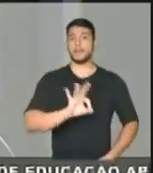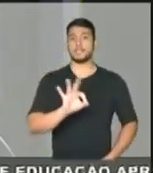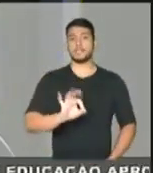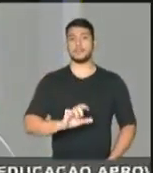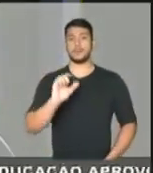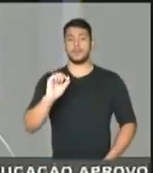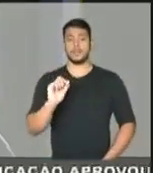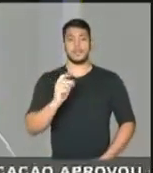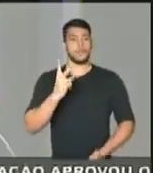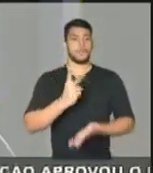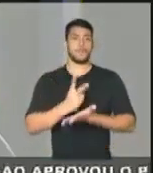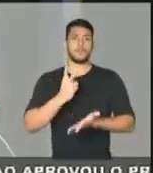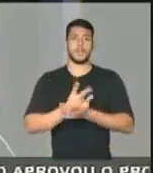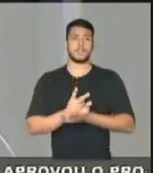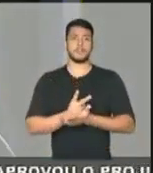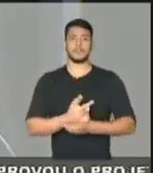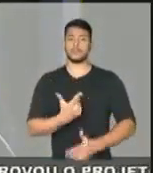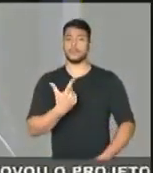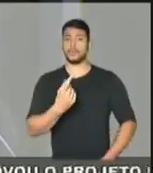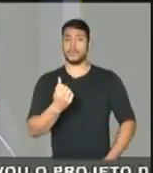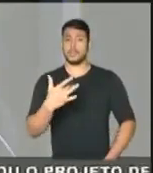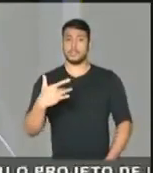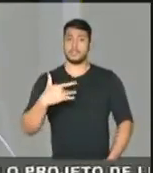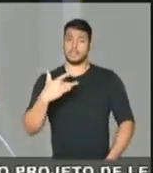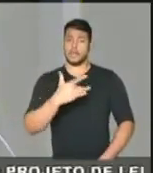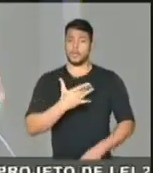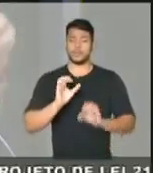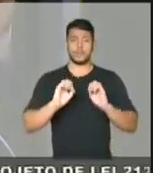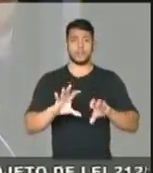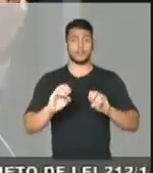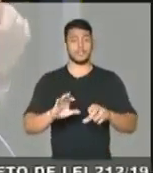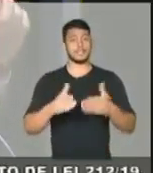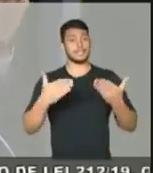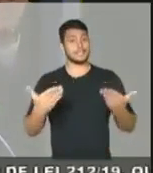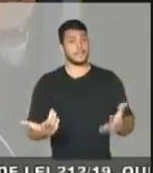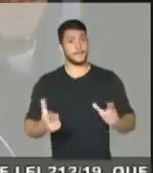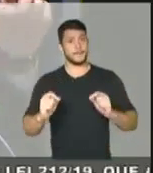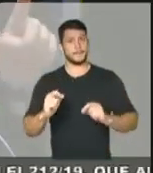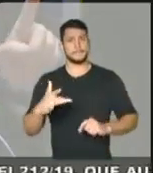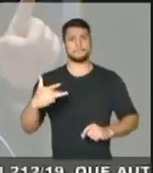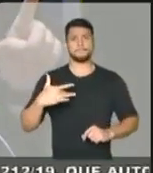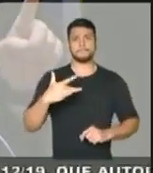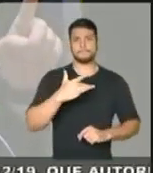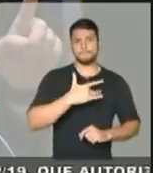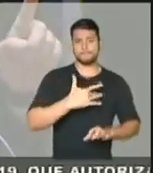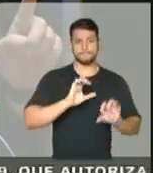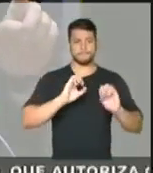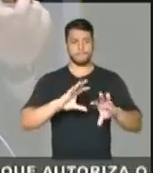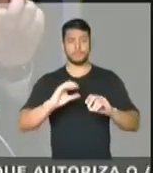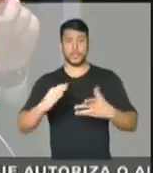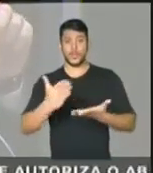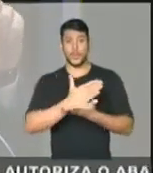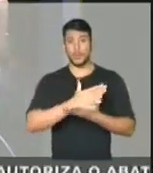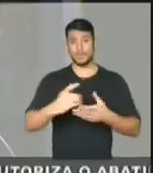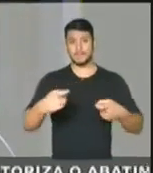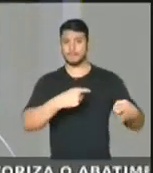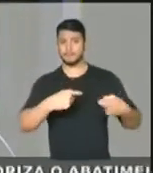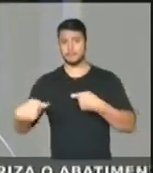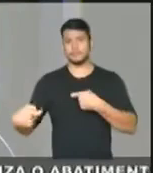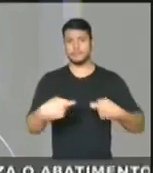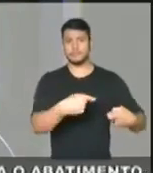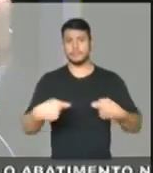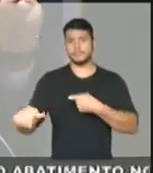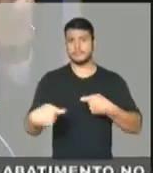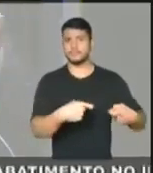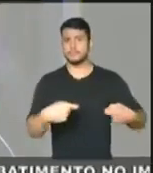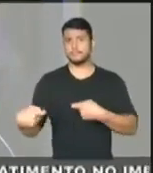de saúde e educação. Para que, deputado Chico D'Angelo, a saúde brigue com a educação e a educação brigue